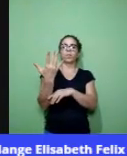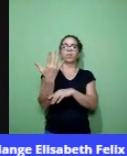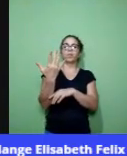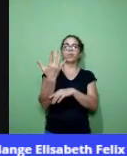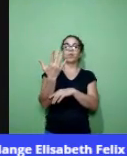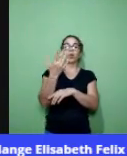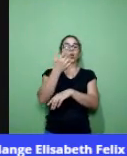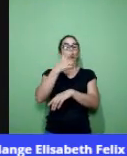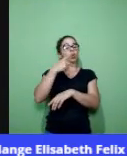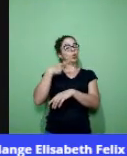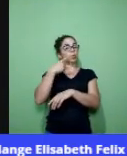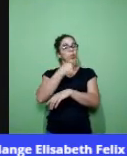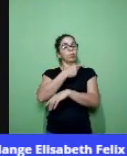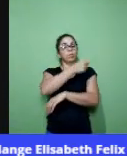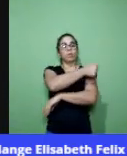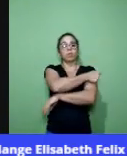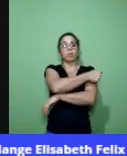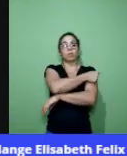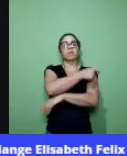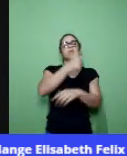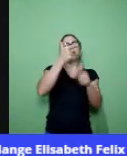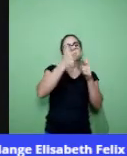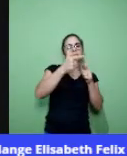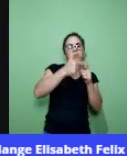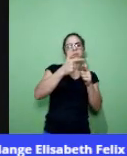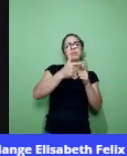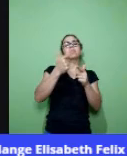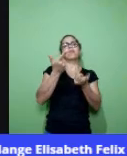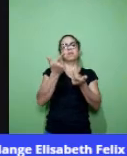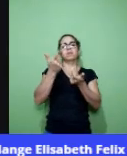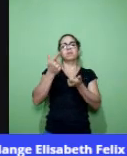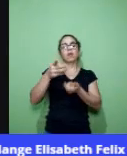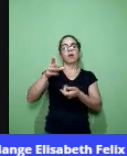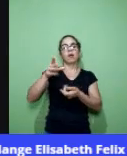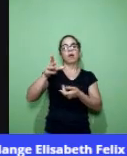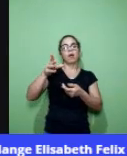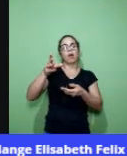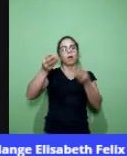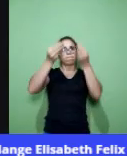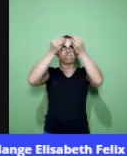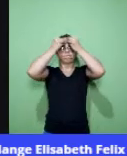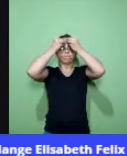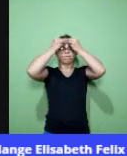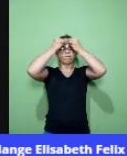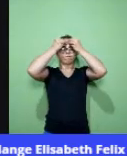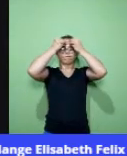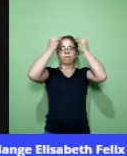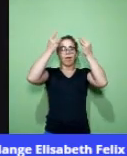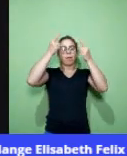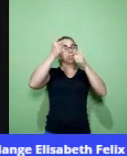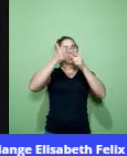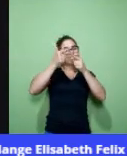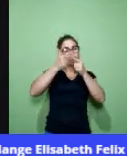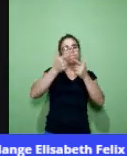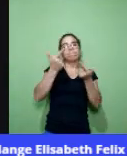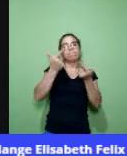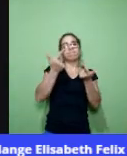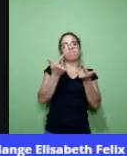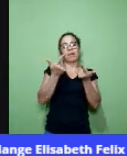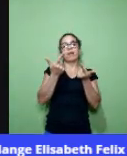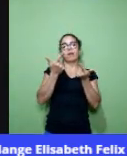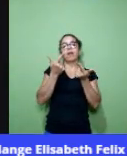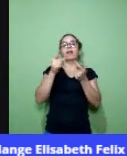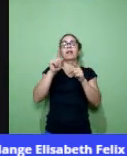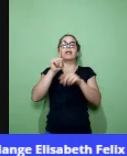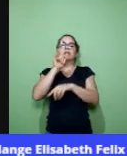3. E aí quantidade. Vamos supor que a gente, muitas vezes o nosso aluno tem problema na aquisição